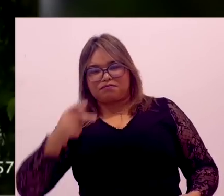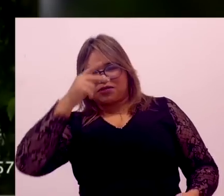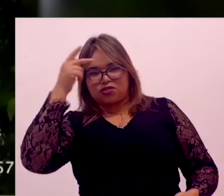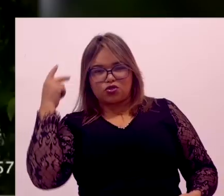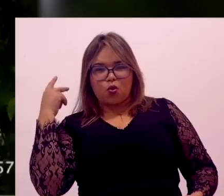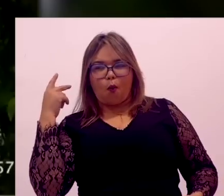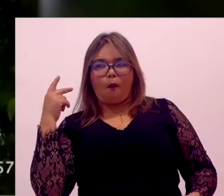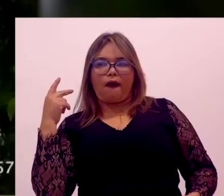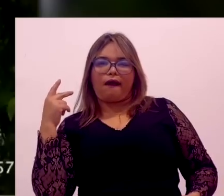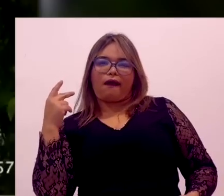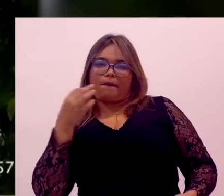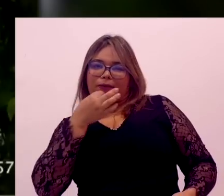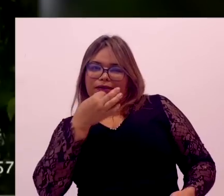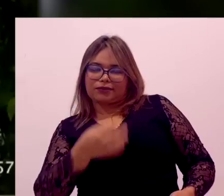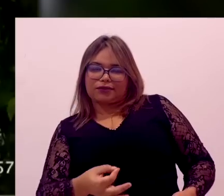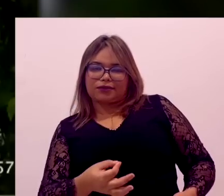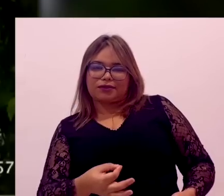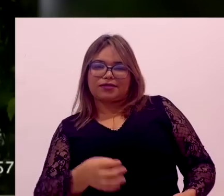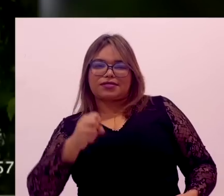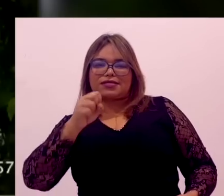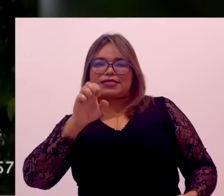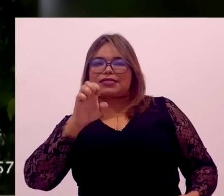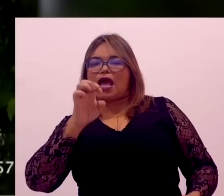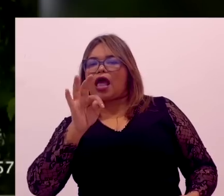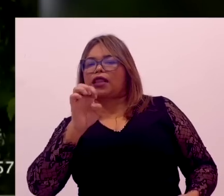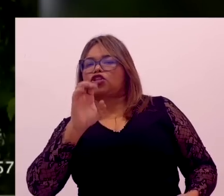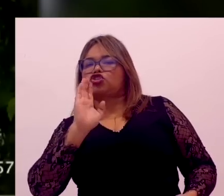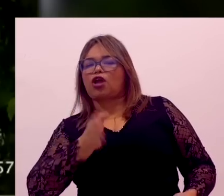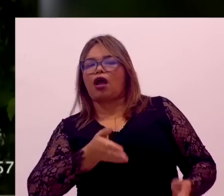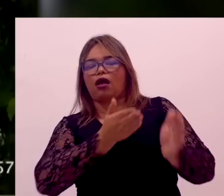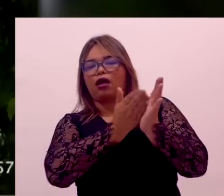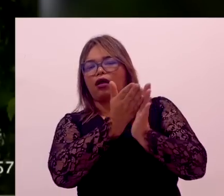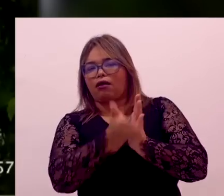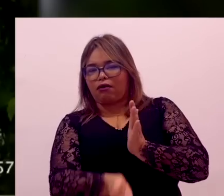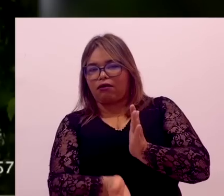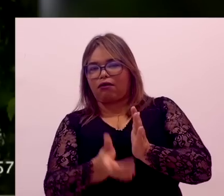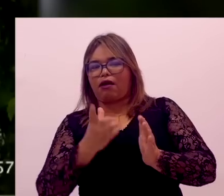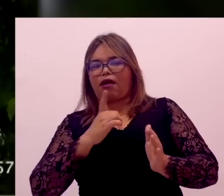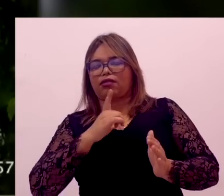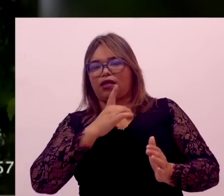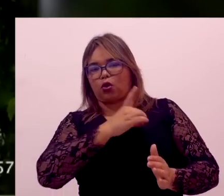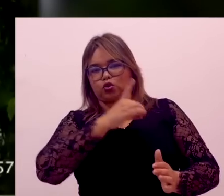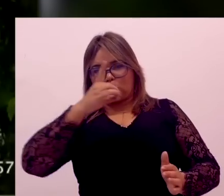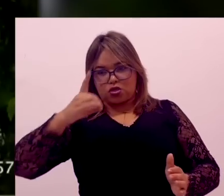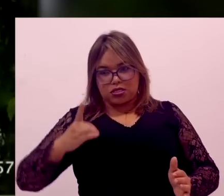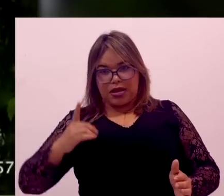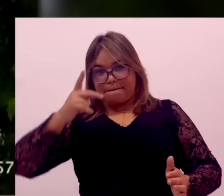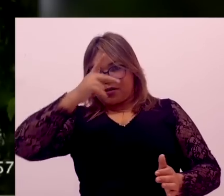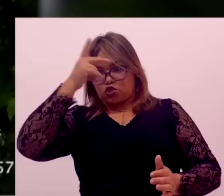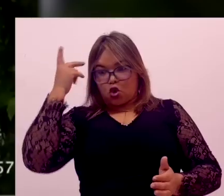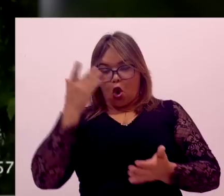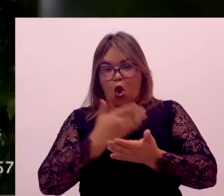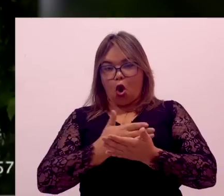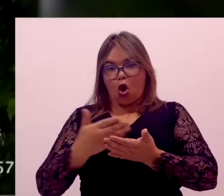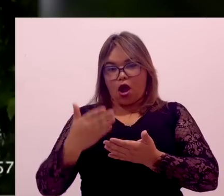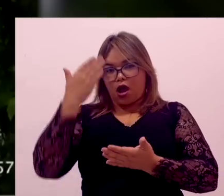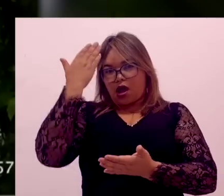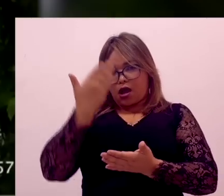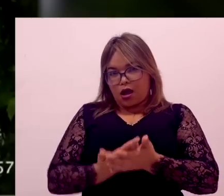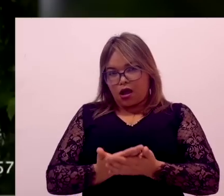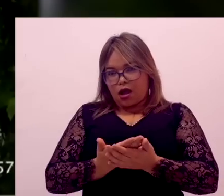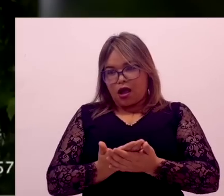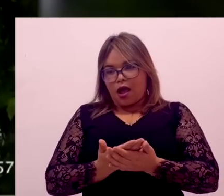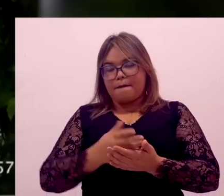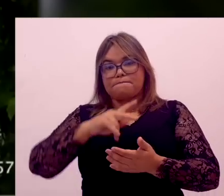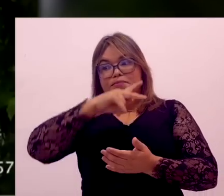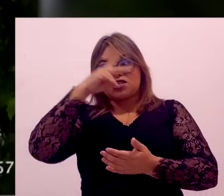iniciado. Então, há uma doutrina interna para o iniciado e uma doutrina pública para os goyum, a massa, apenas